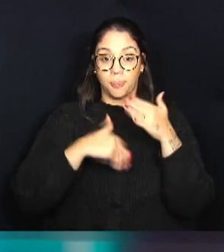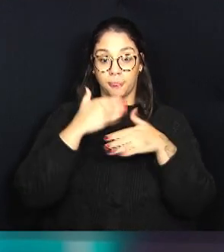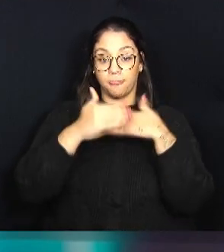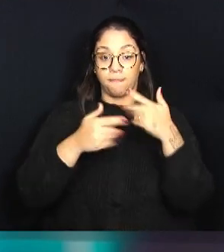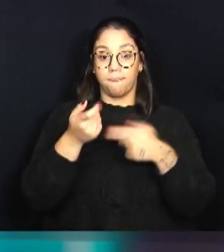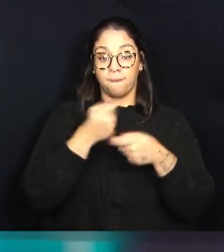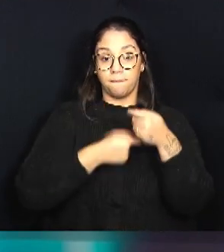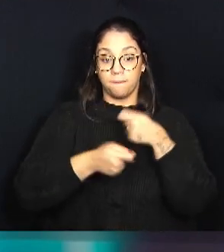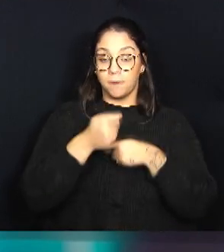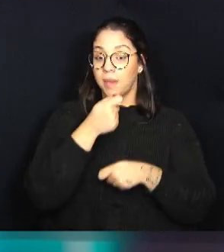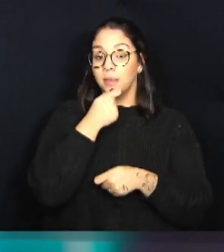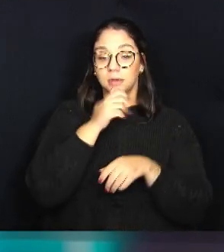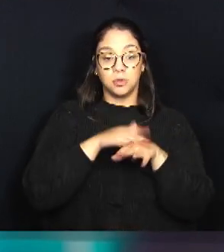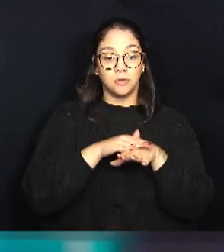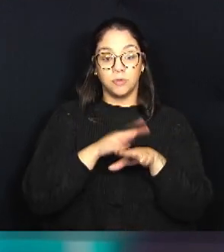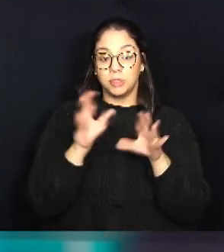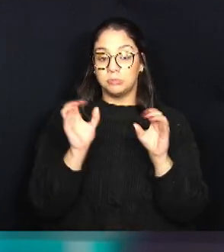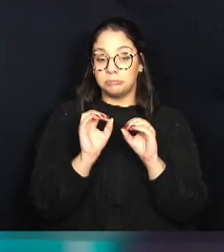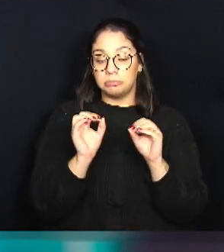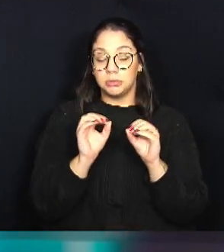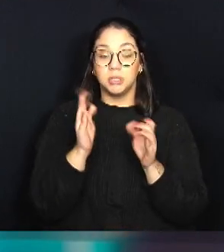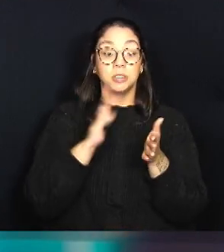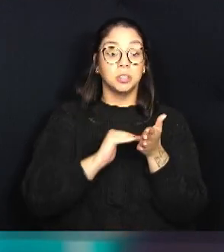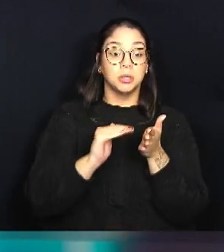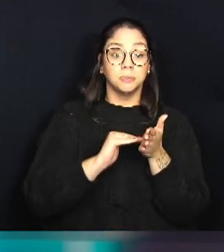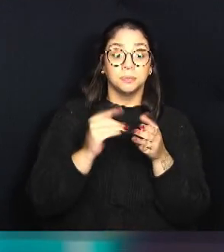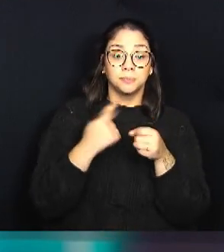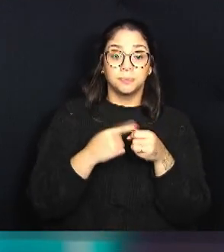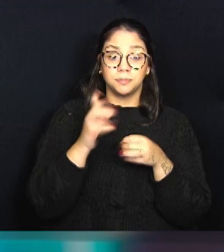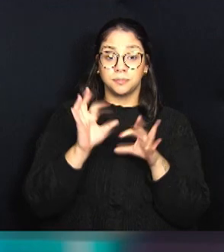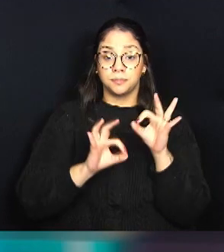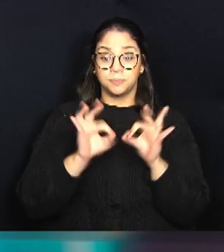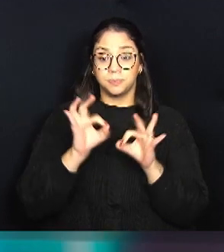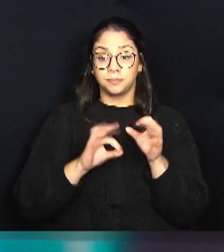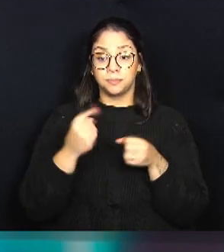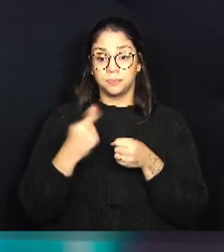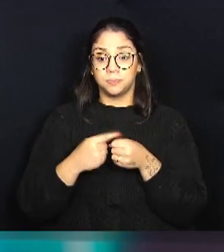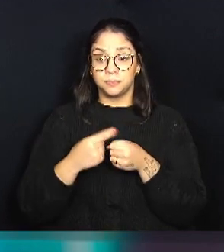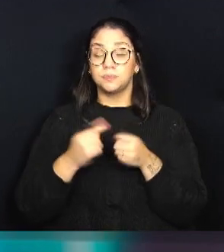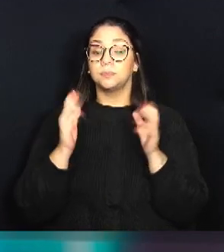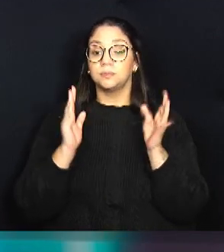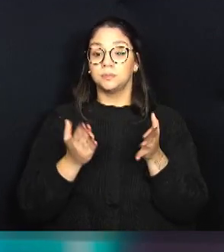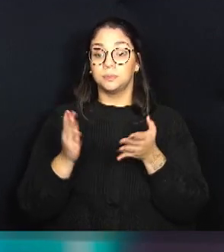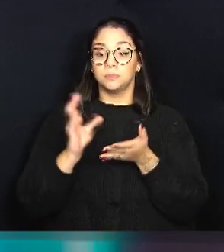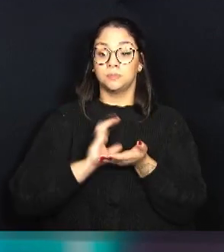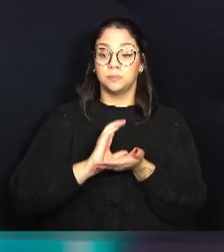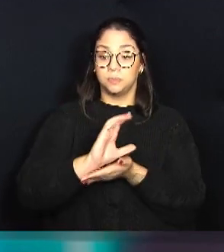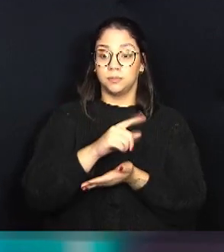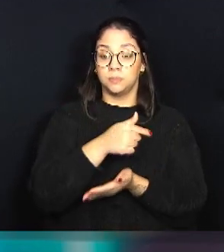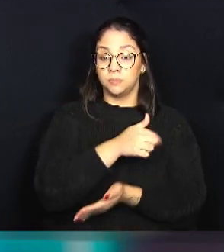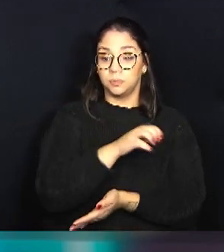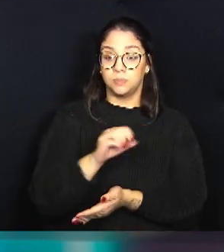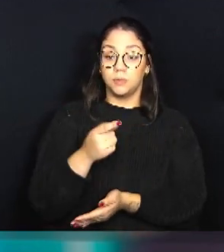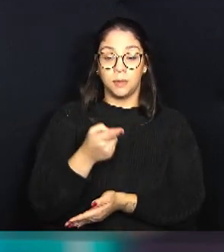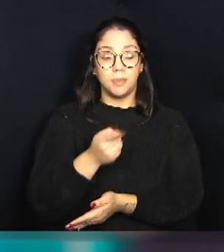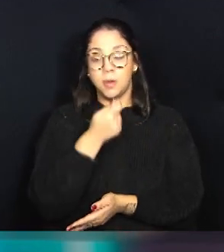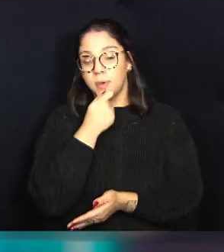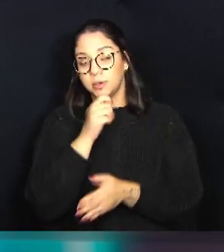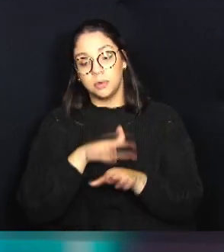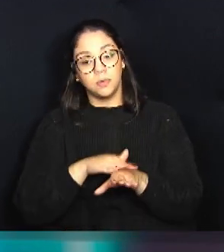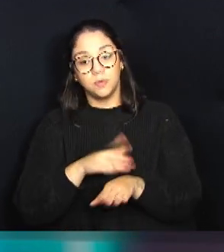mil, ainda não realizou. A Secretaria Municipal de Planejamento e Urbanismo recebeu 700 mil e também ainda não